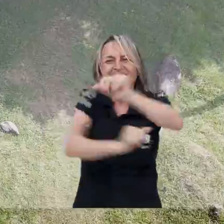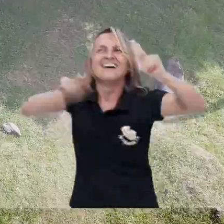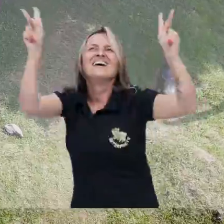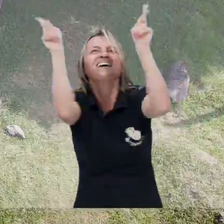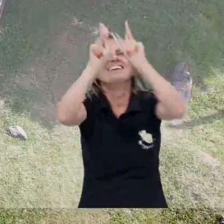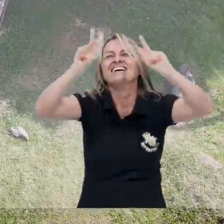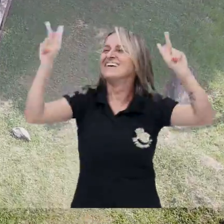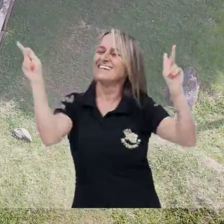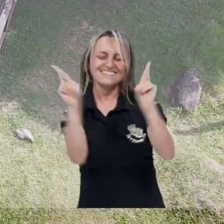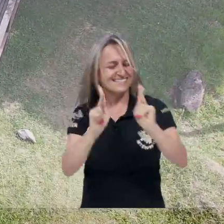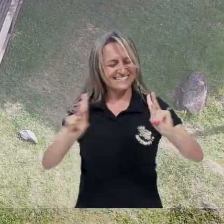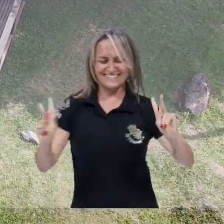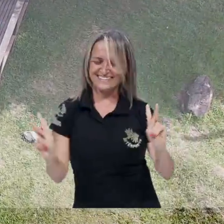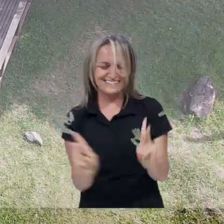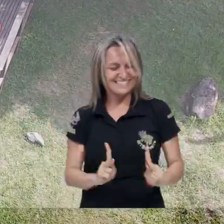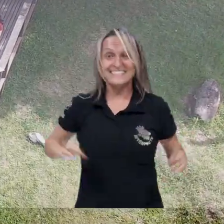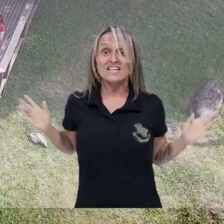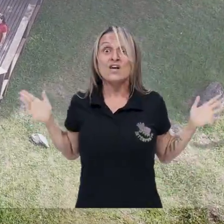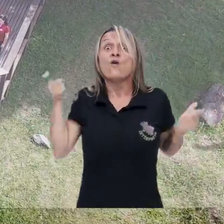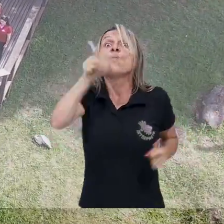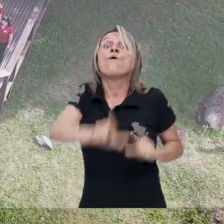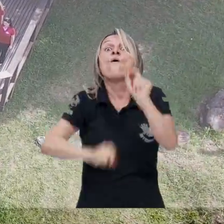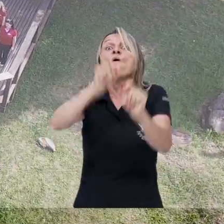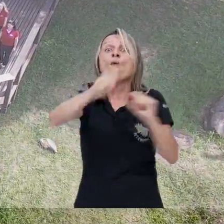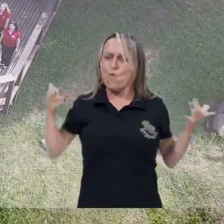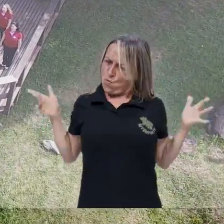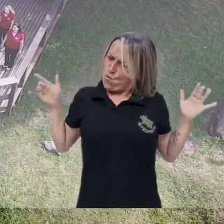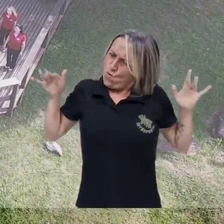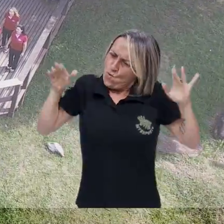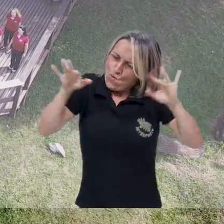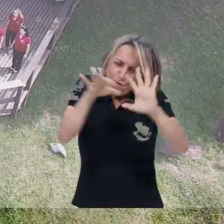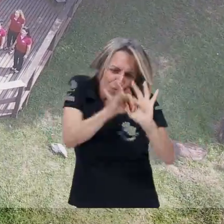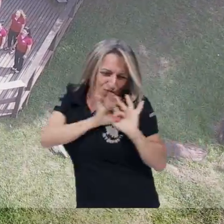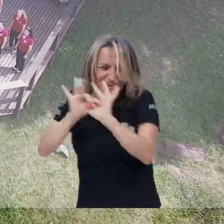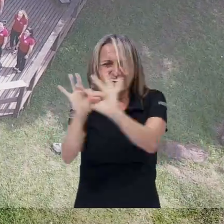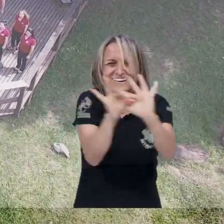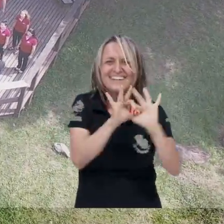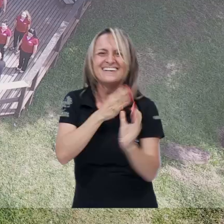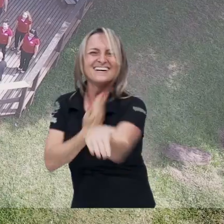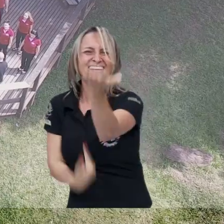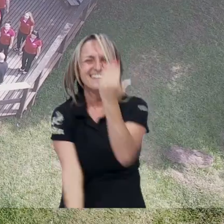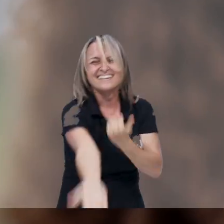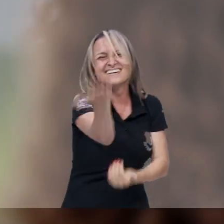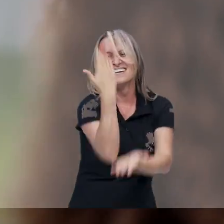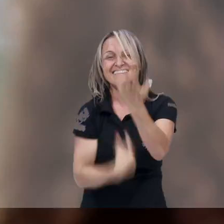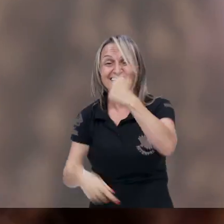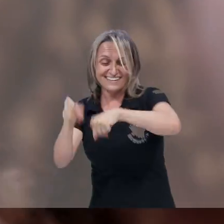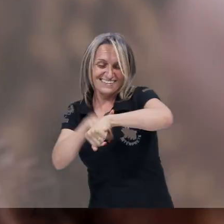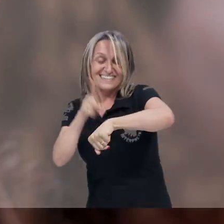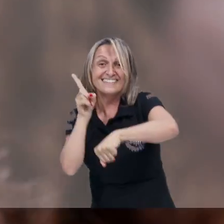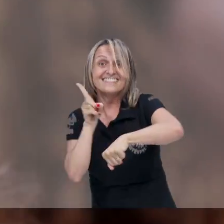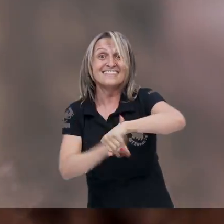Muda E a força da paz Junta todos outra vez Venha, já